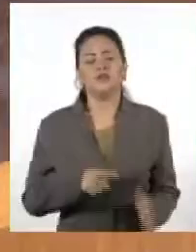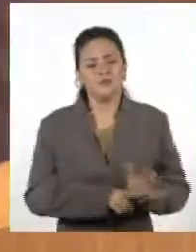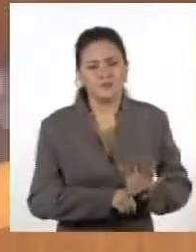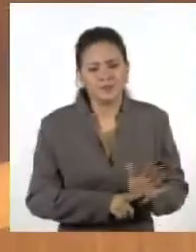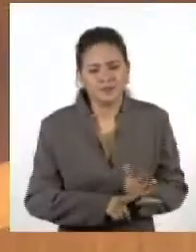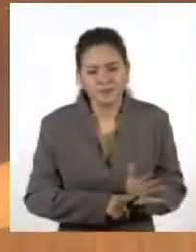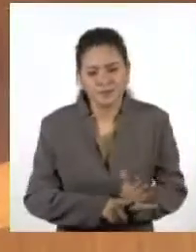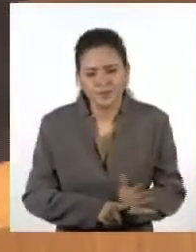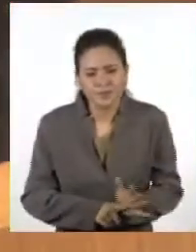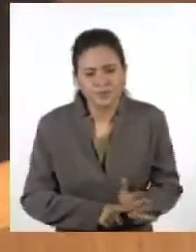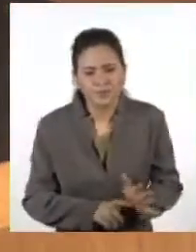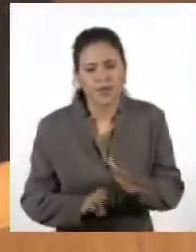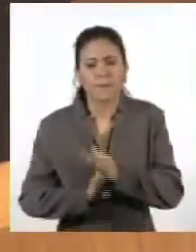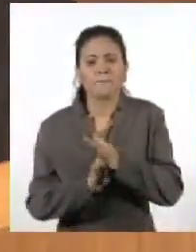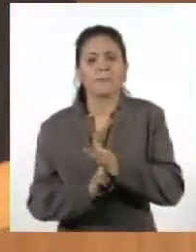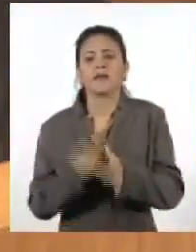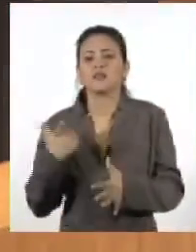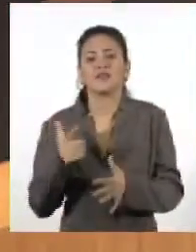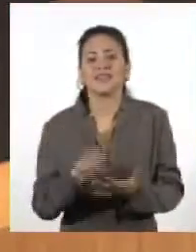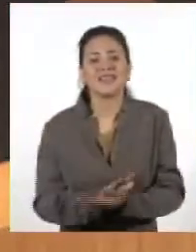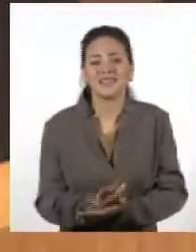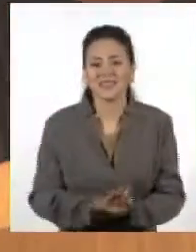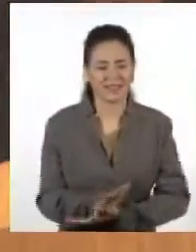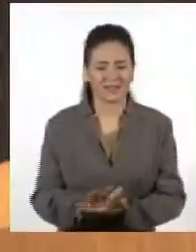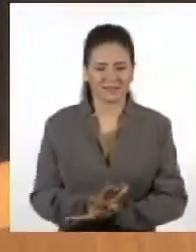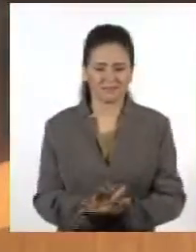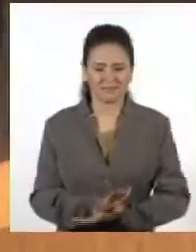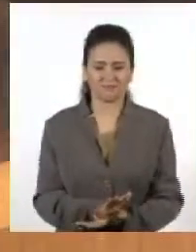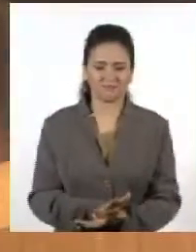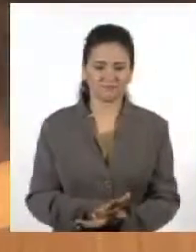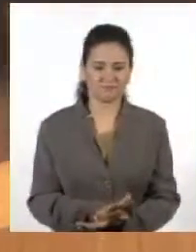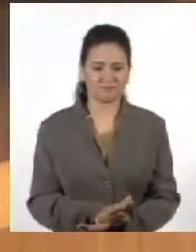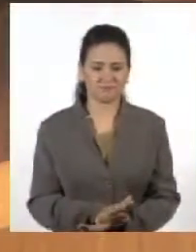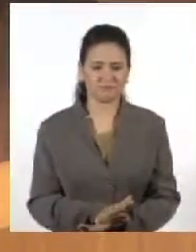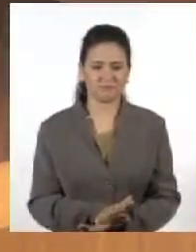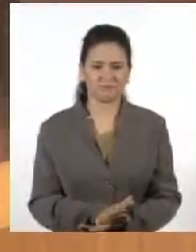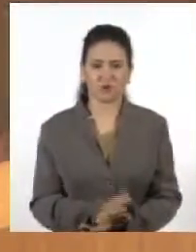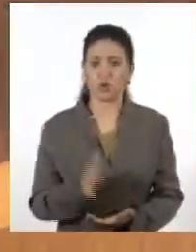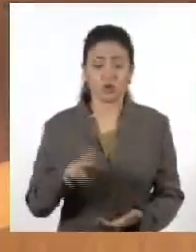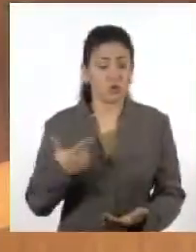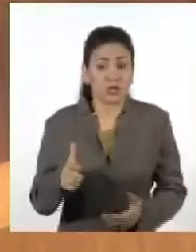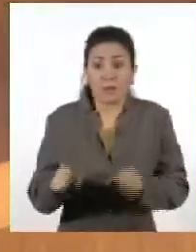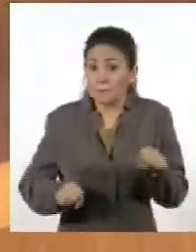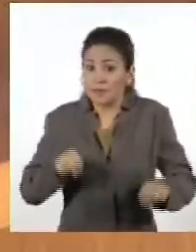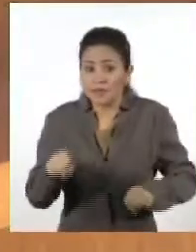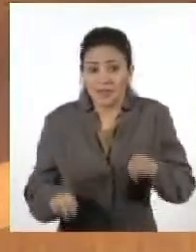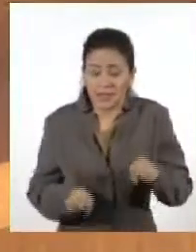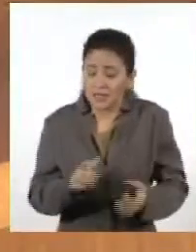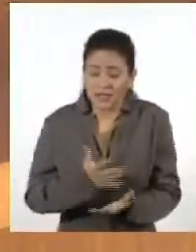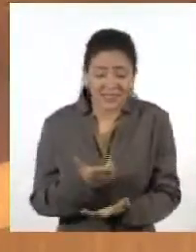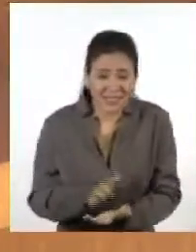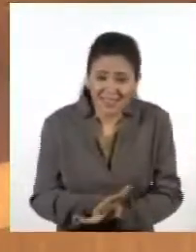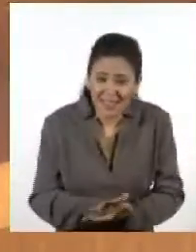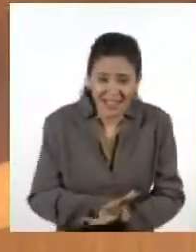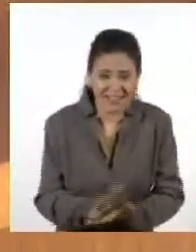bicicleta para alugar uma bicicleta então